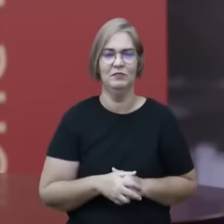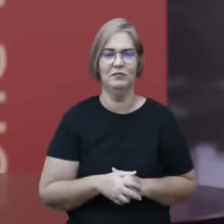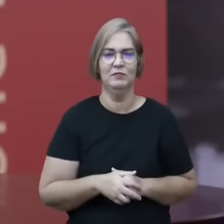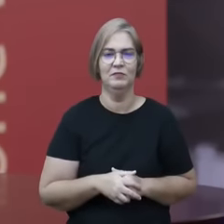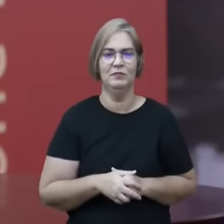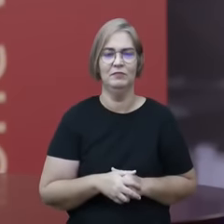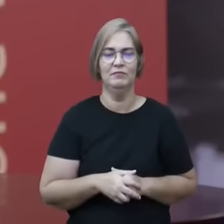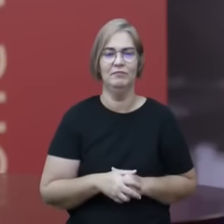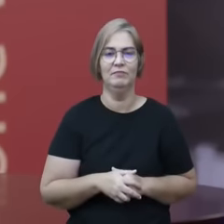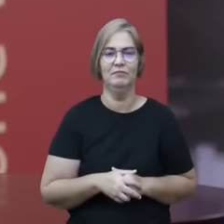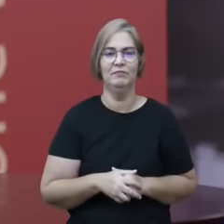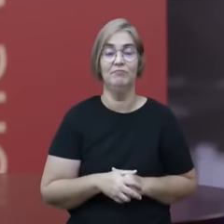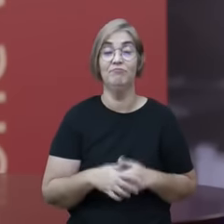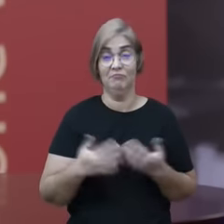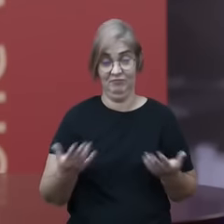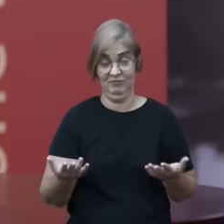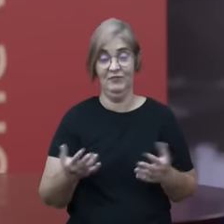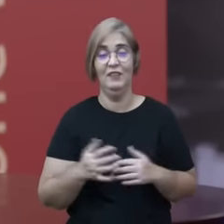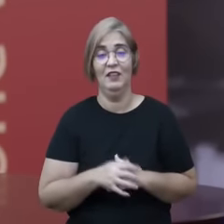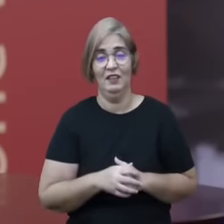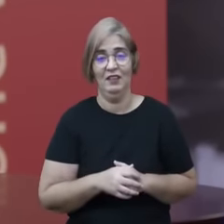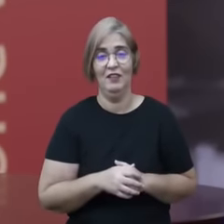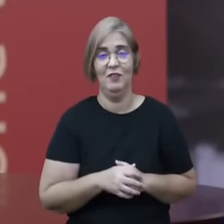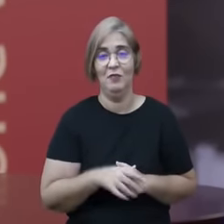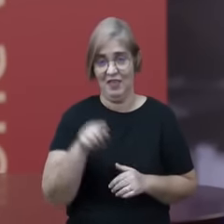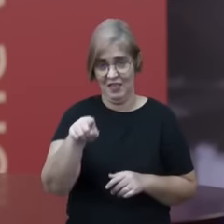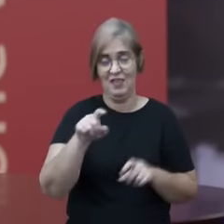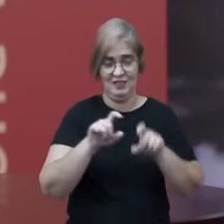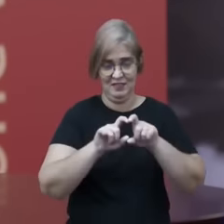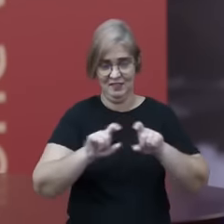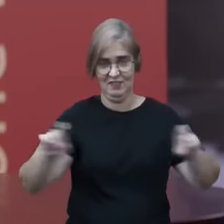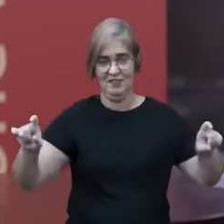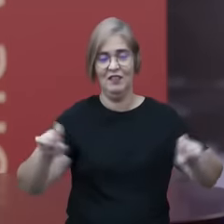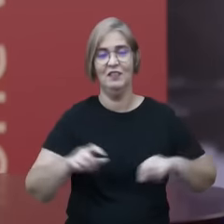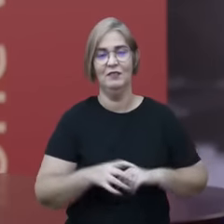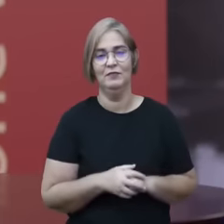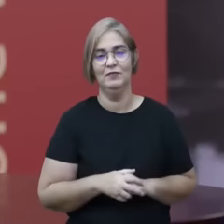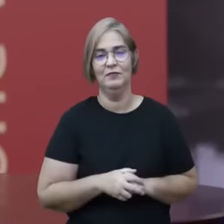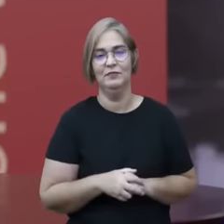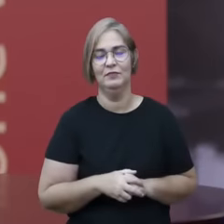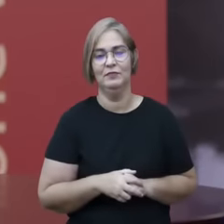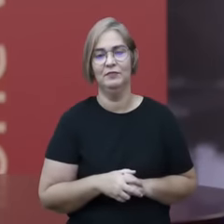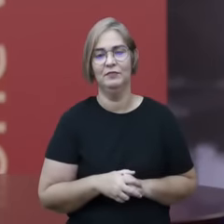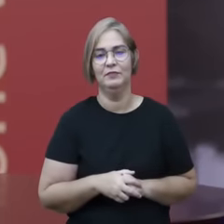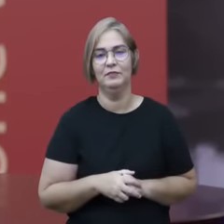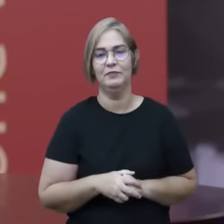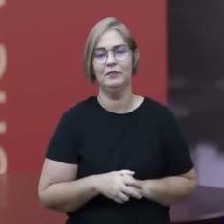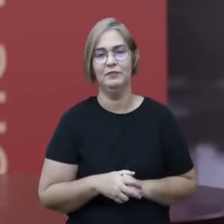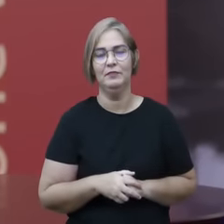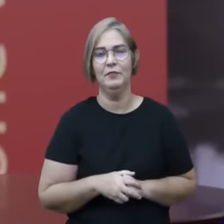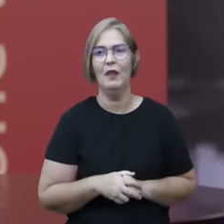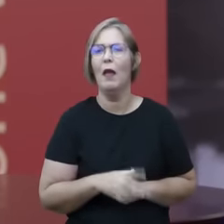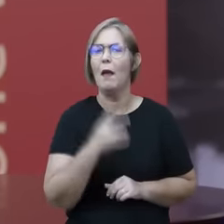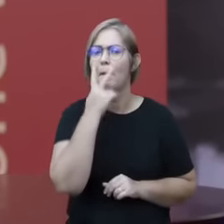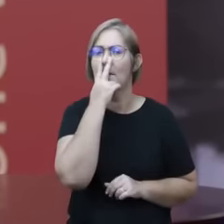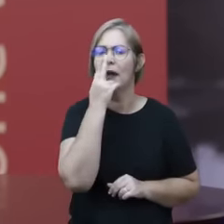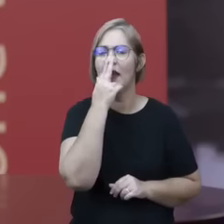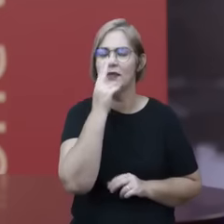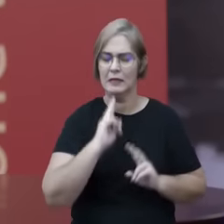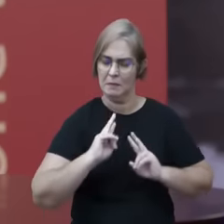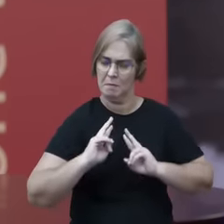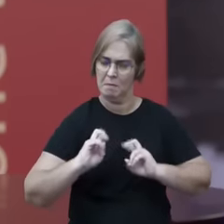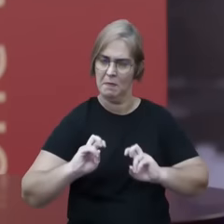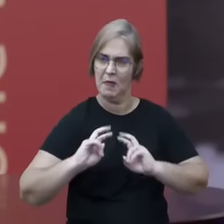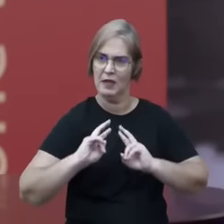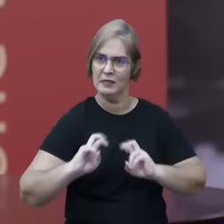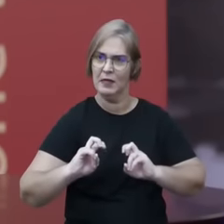Exatamente. Então esta este ã essa percepção do escoar